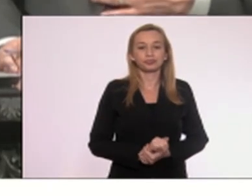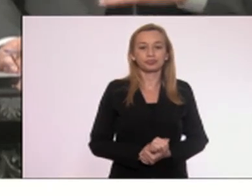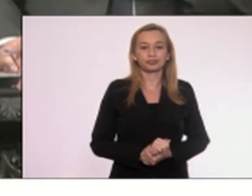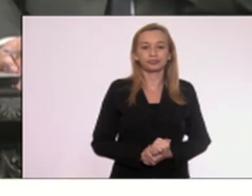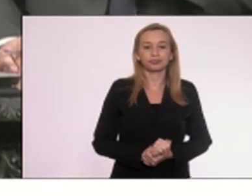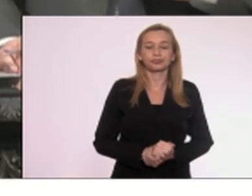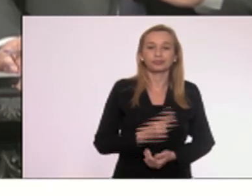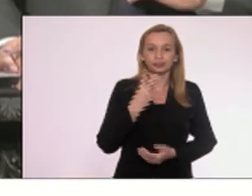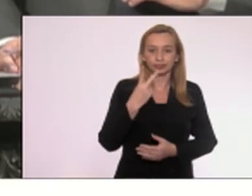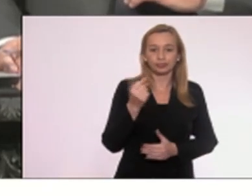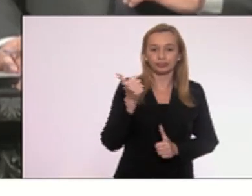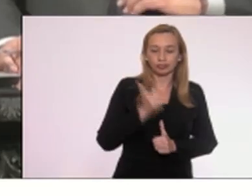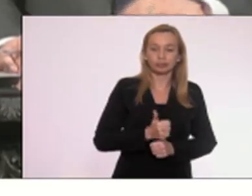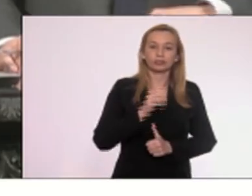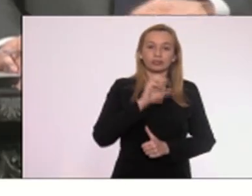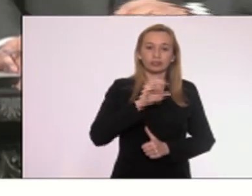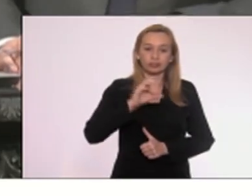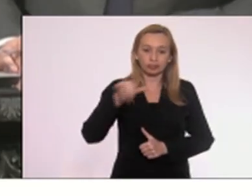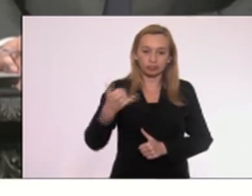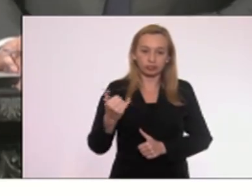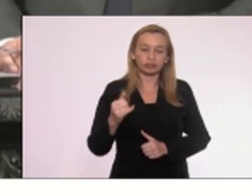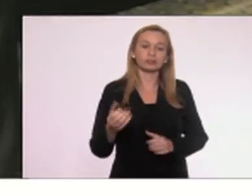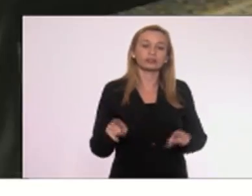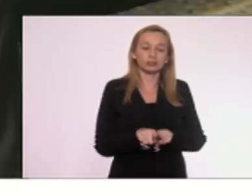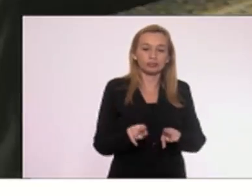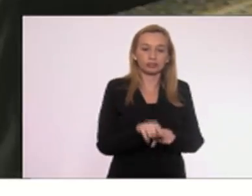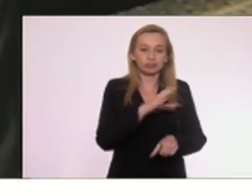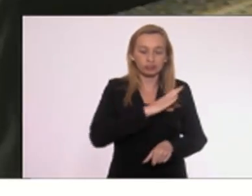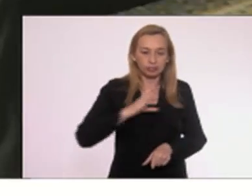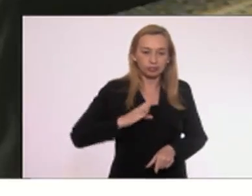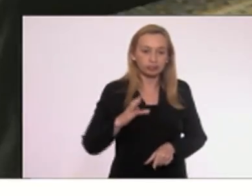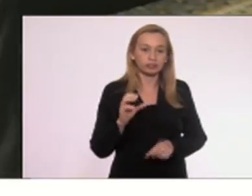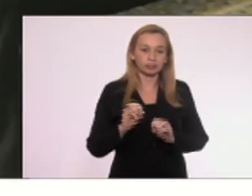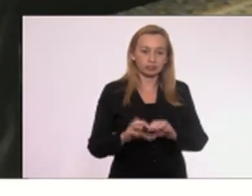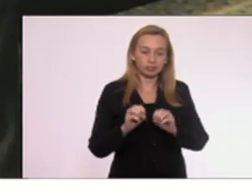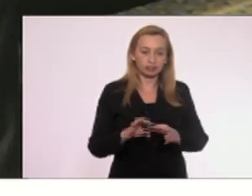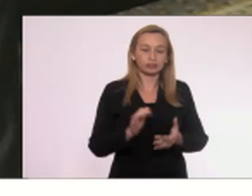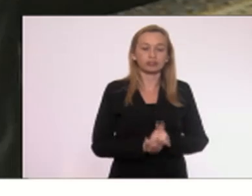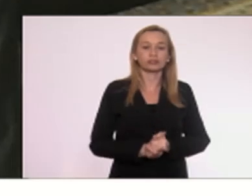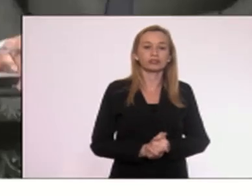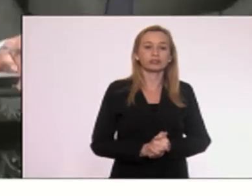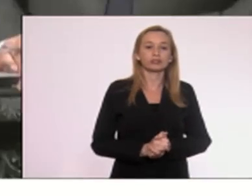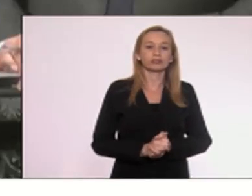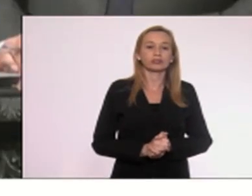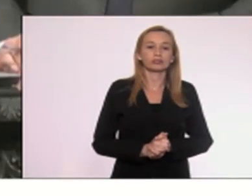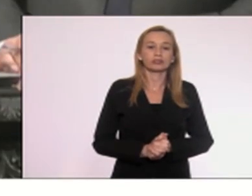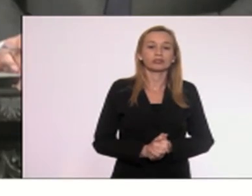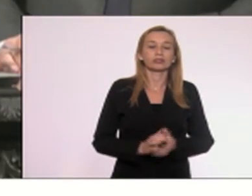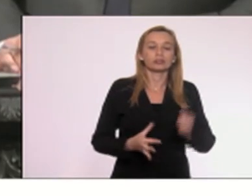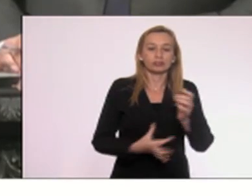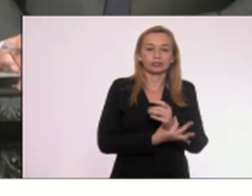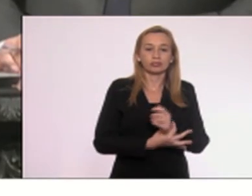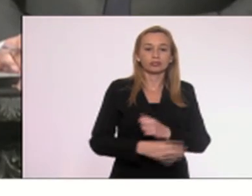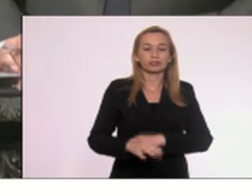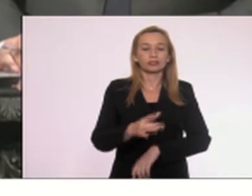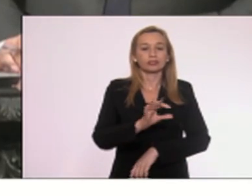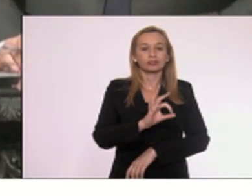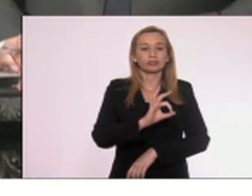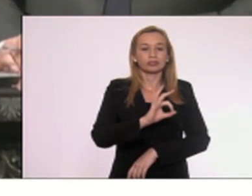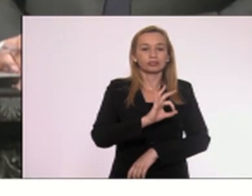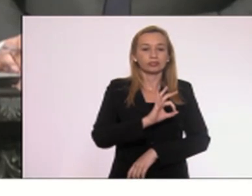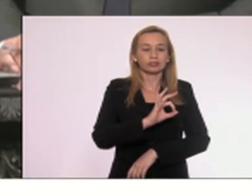Temos 2 substitutivos, da CCJ e o da Comissão de Educação. Do CCJ, Luiz Paulo. Pela Comissão de Segurança Pública e Assuntos de Polícia, o